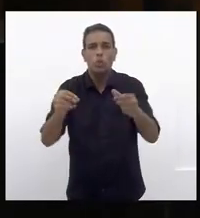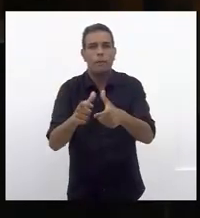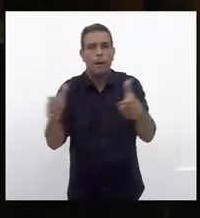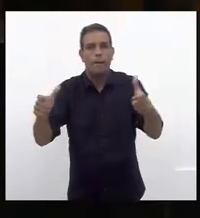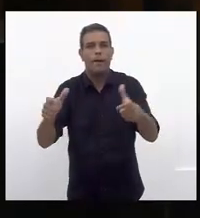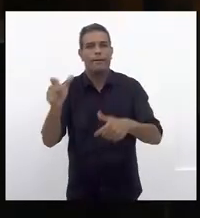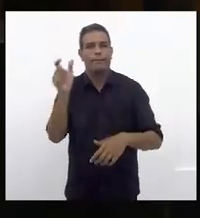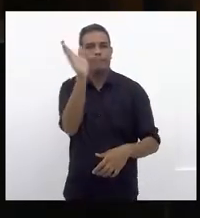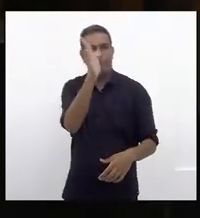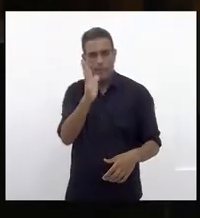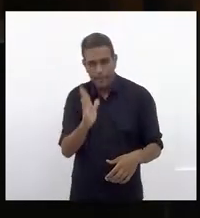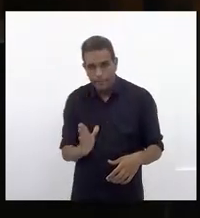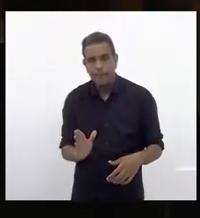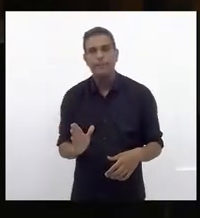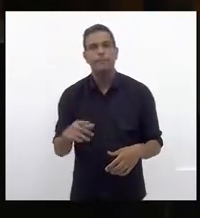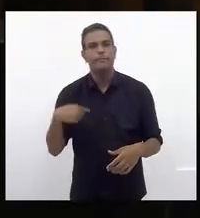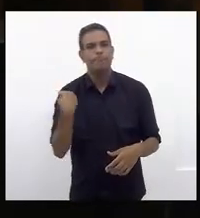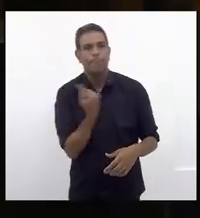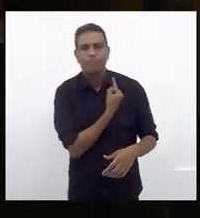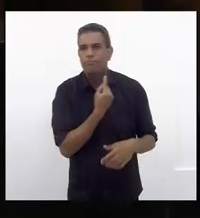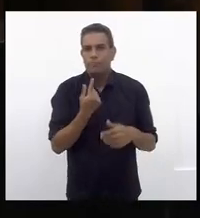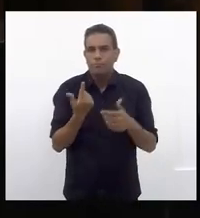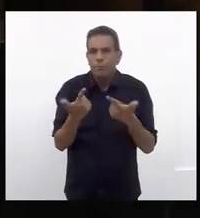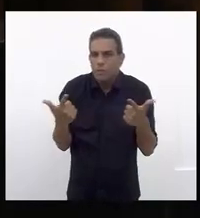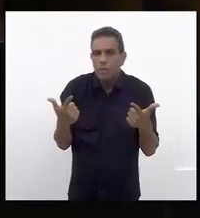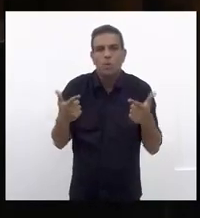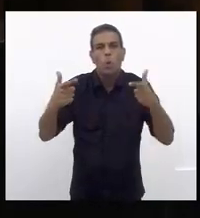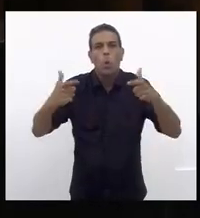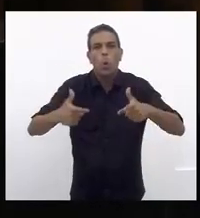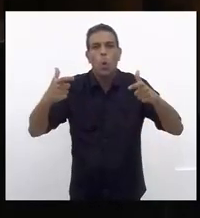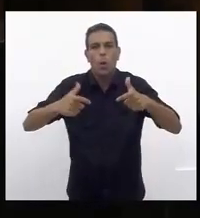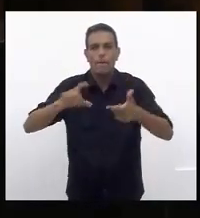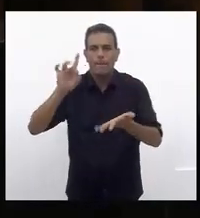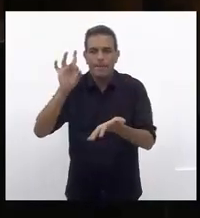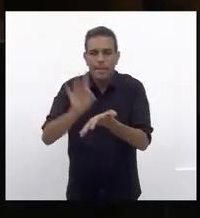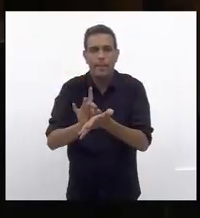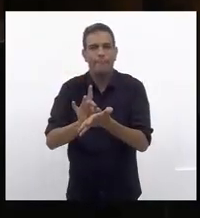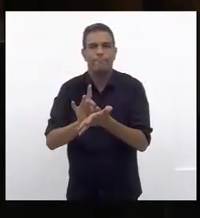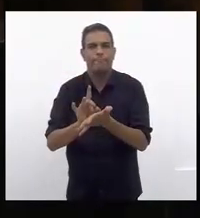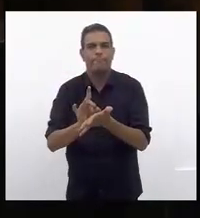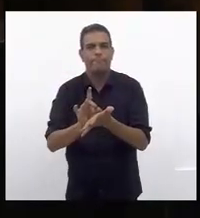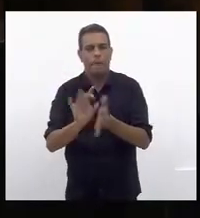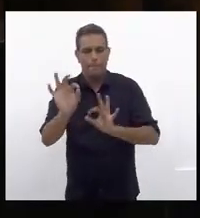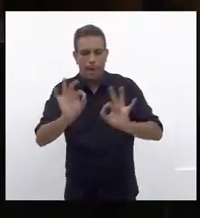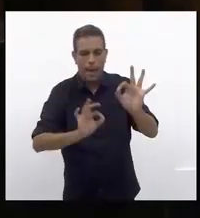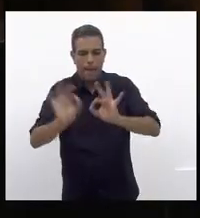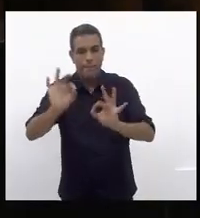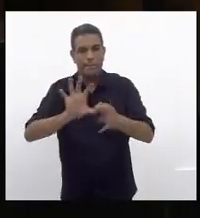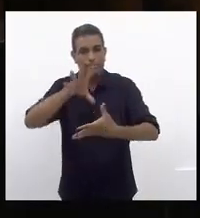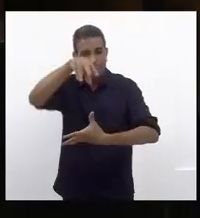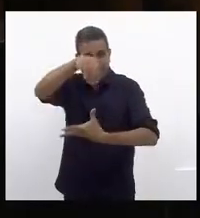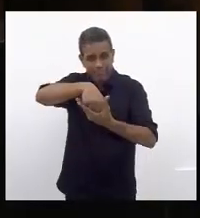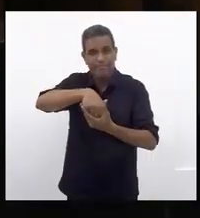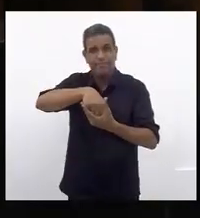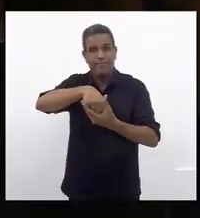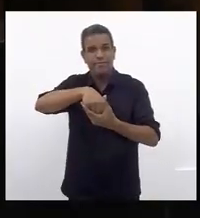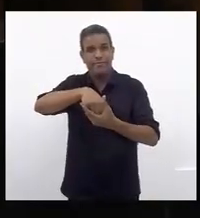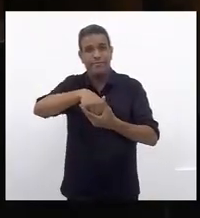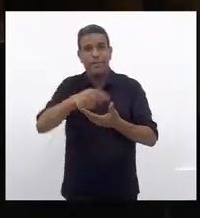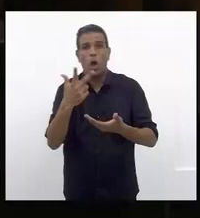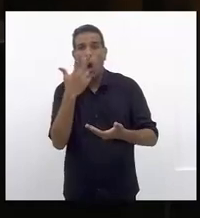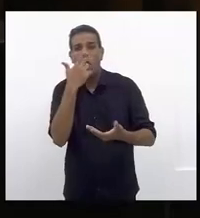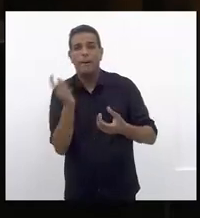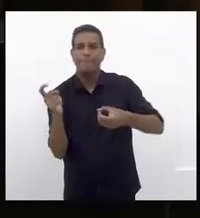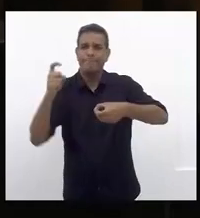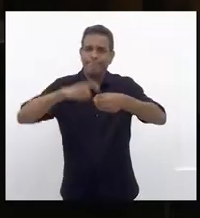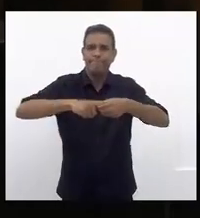população. Hoje, a gente não tem, evidentemente, um plano no governo do Estado que